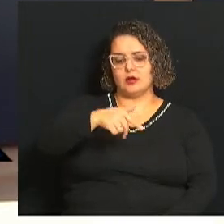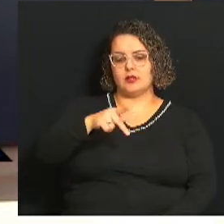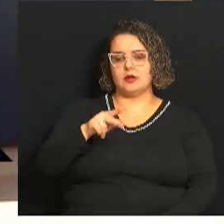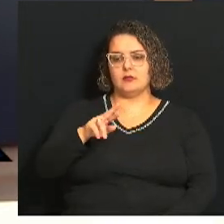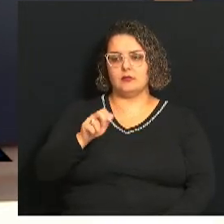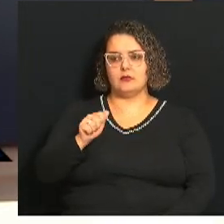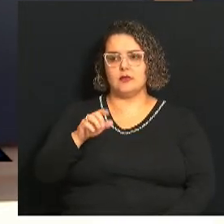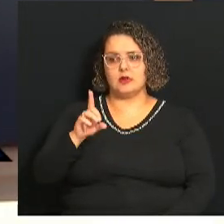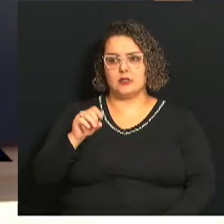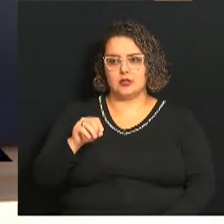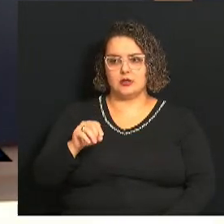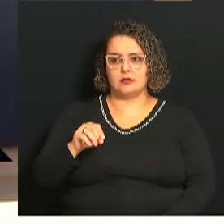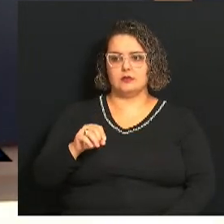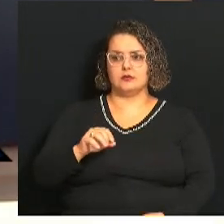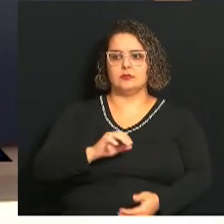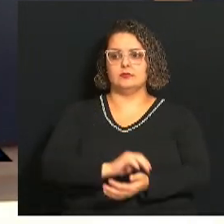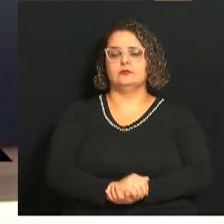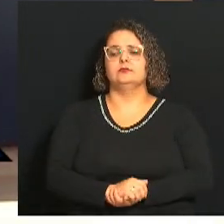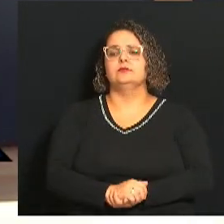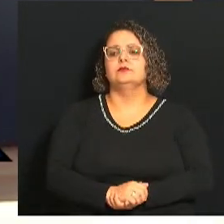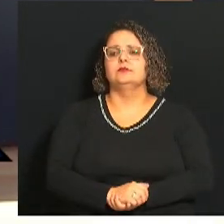essa situação.